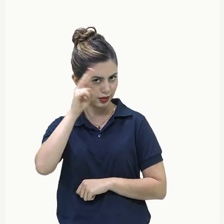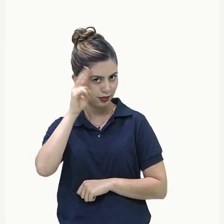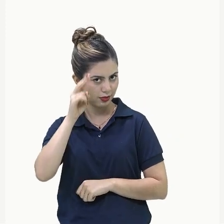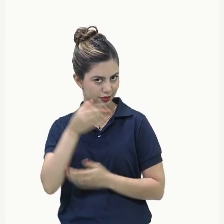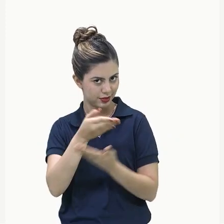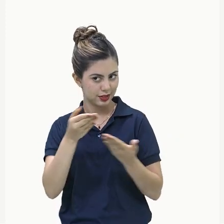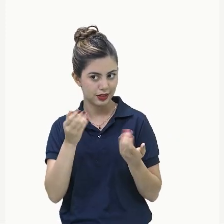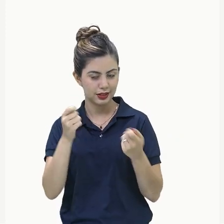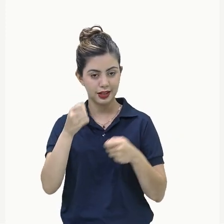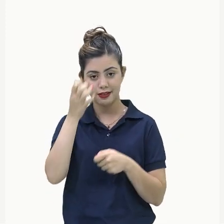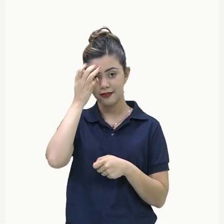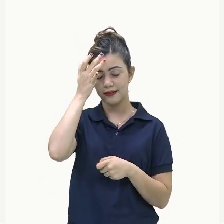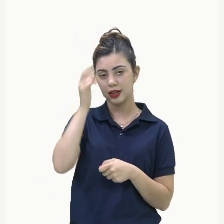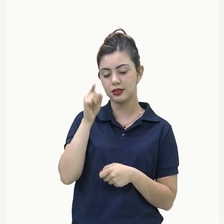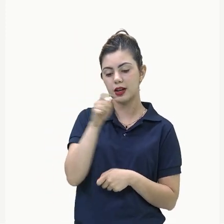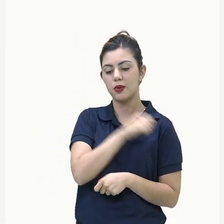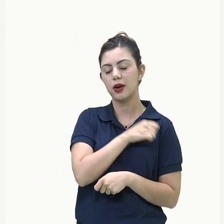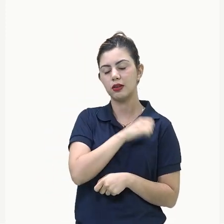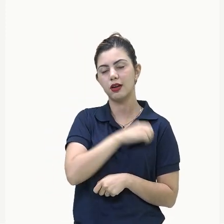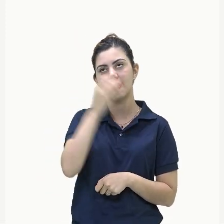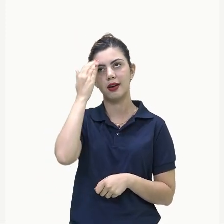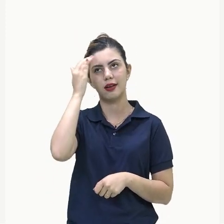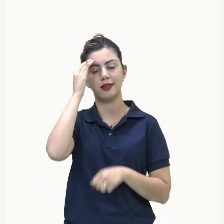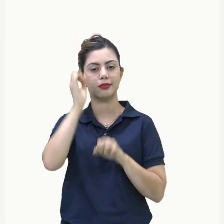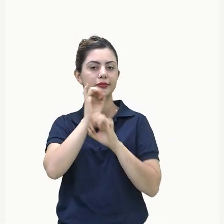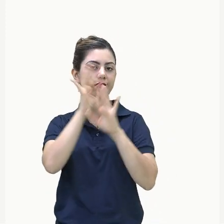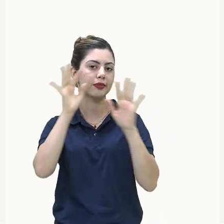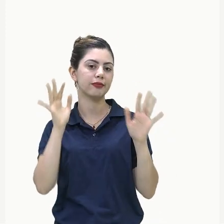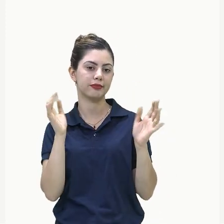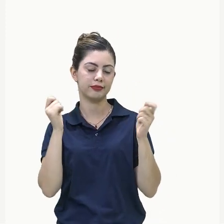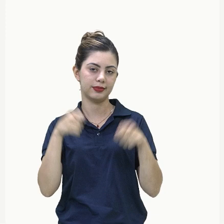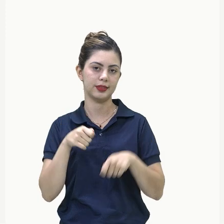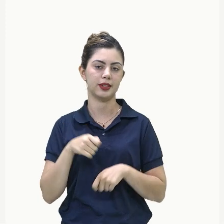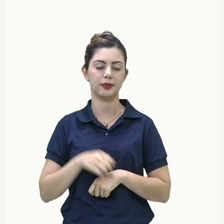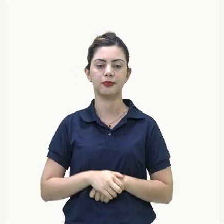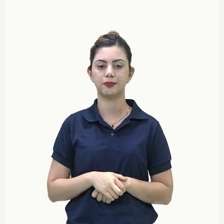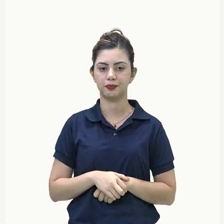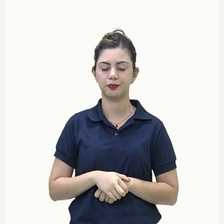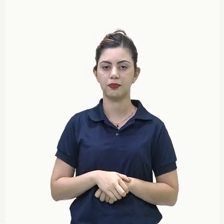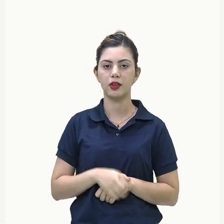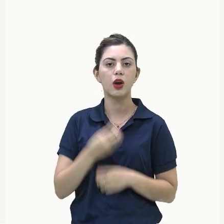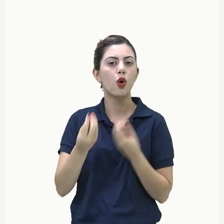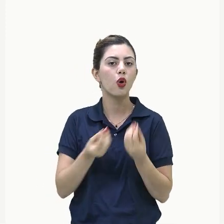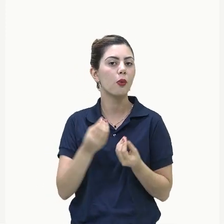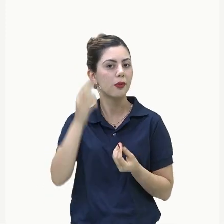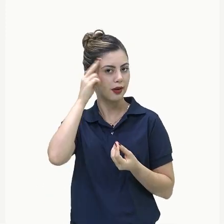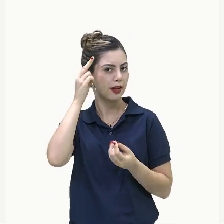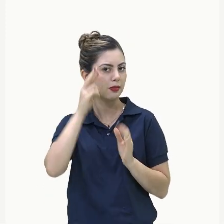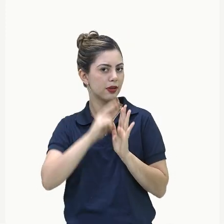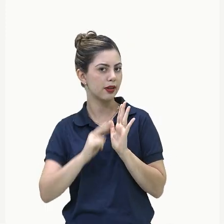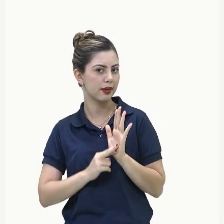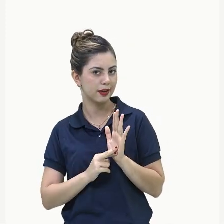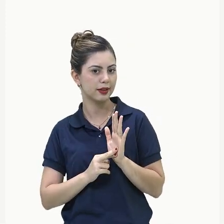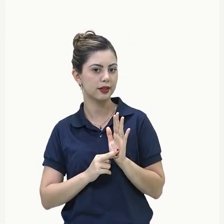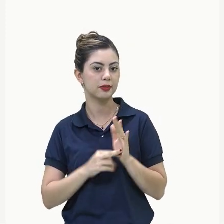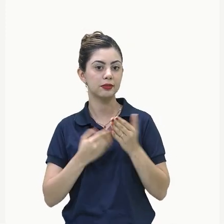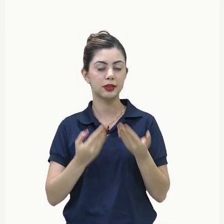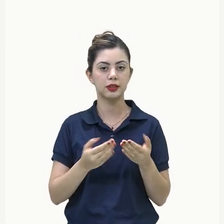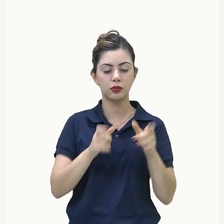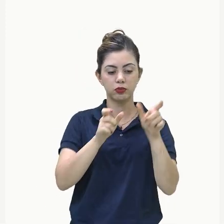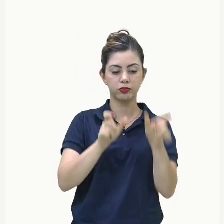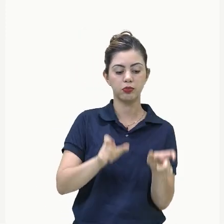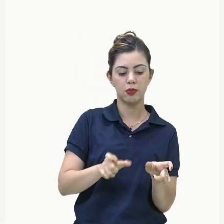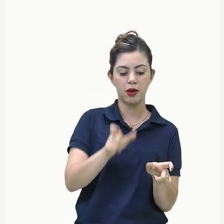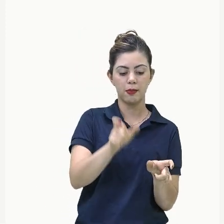mais fácil para o aluno entender, então, utilizando a regra de Sarri, tá? Então, nós vamos repetir as